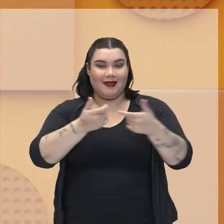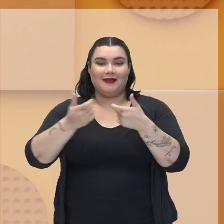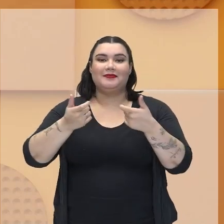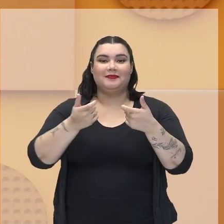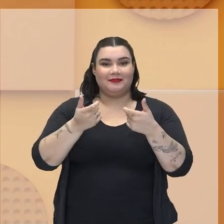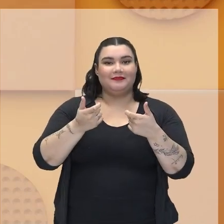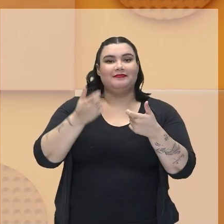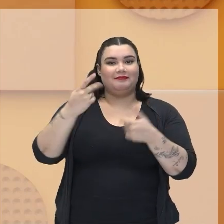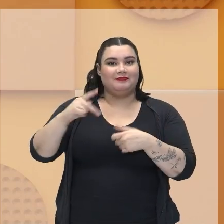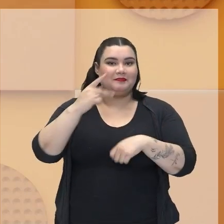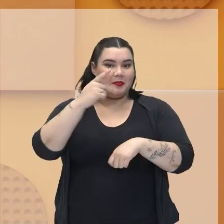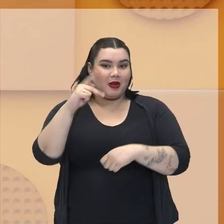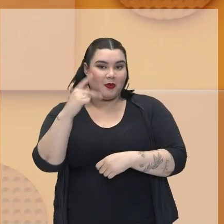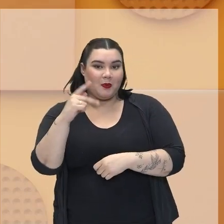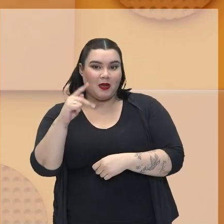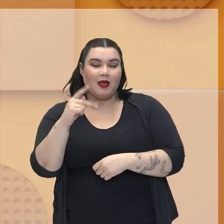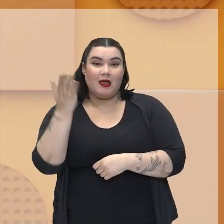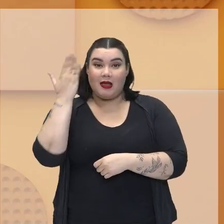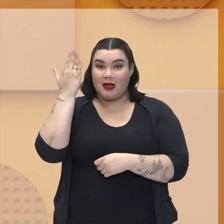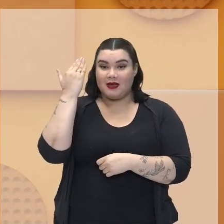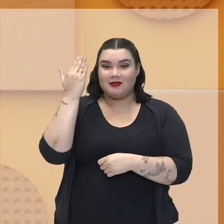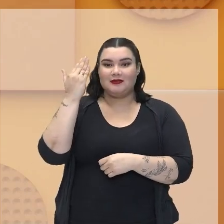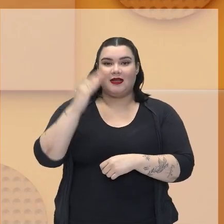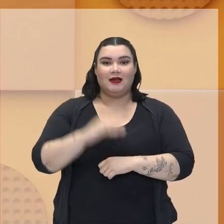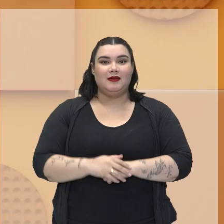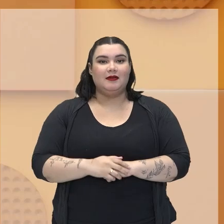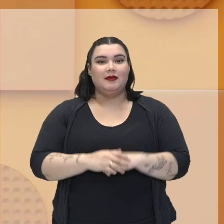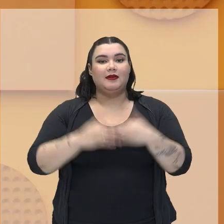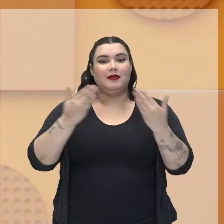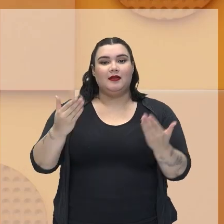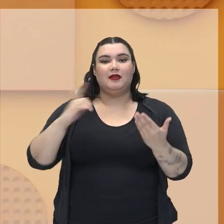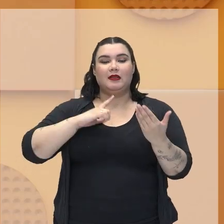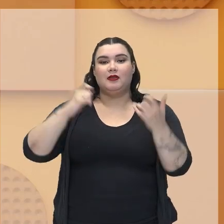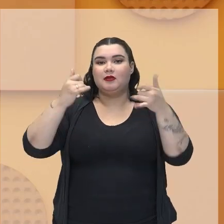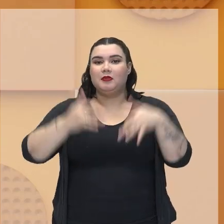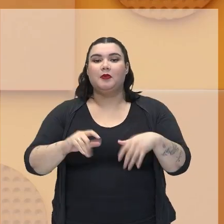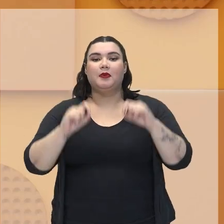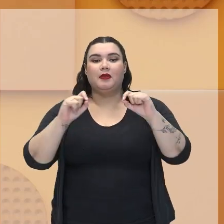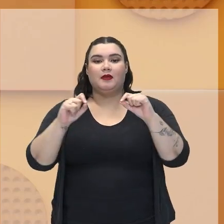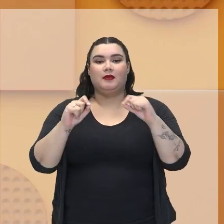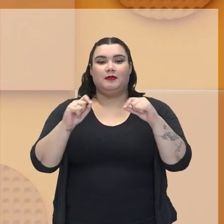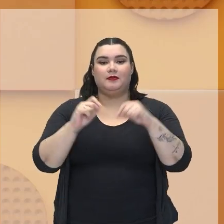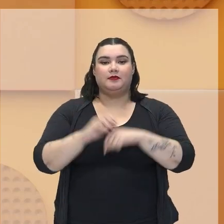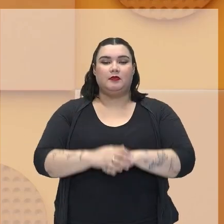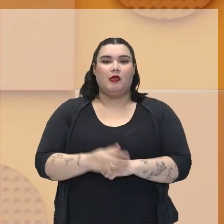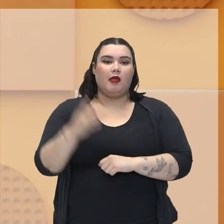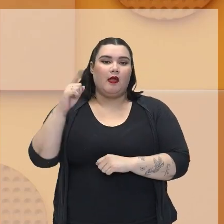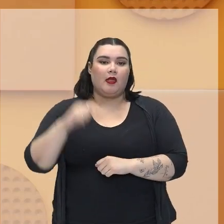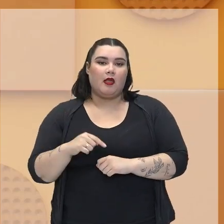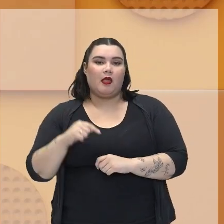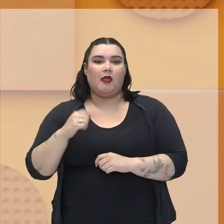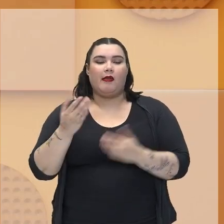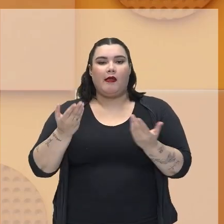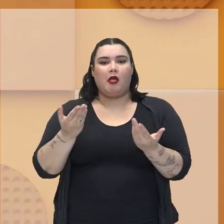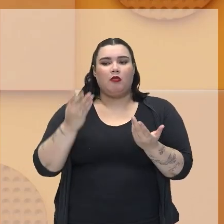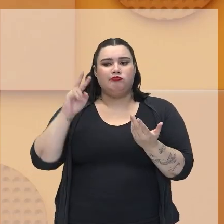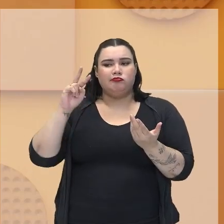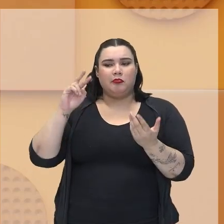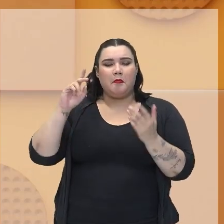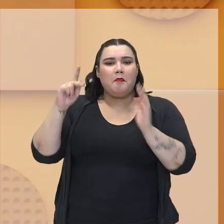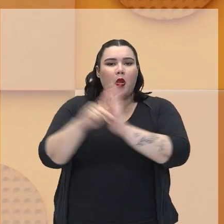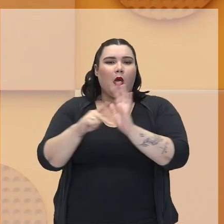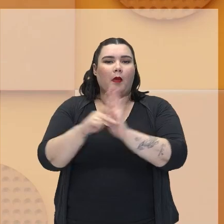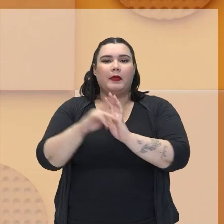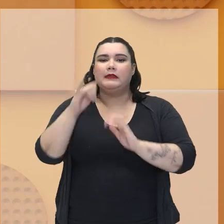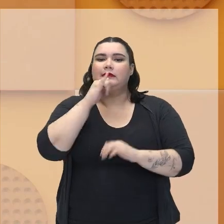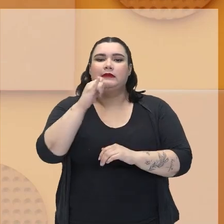do exército e do próprio militar, por assim dizer, ele era basicamente desprestigiado, tá, gente? Não